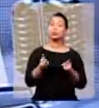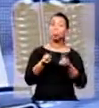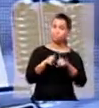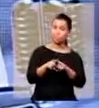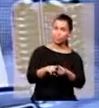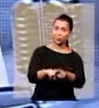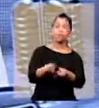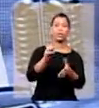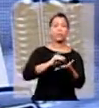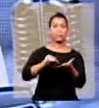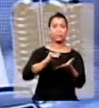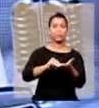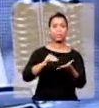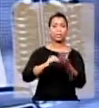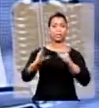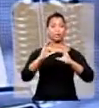parceiraço